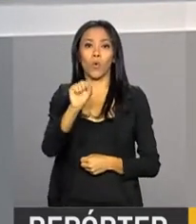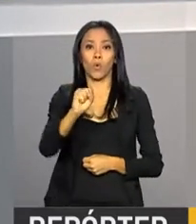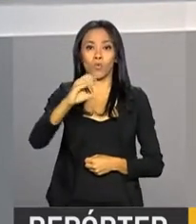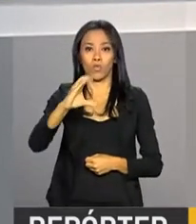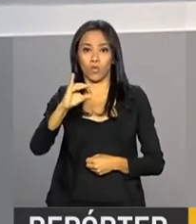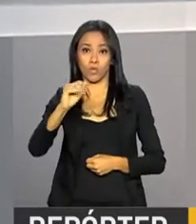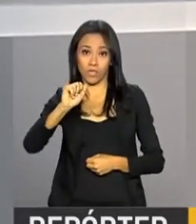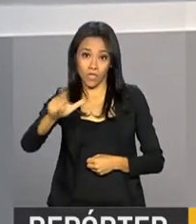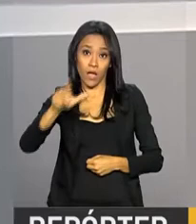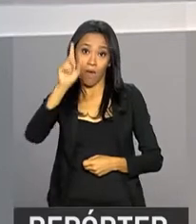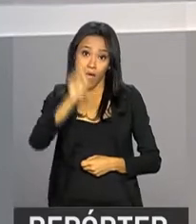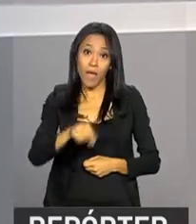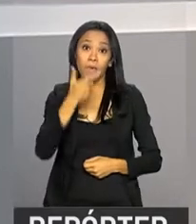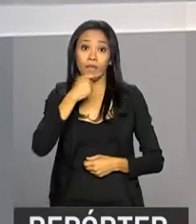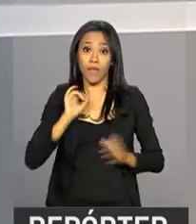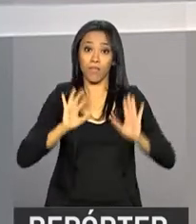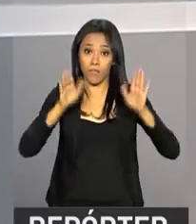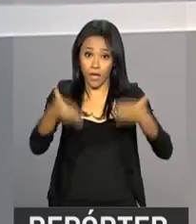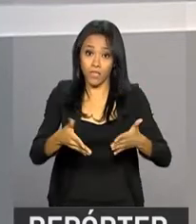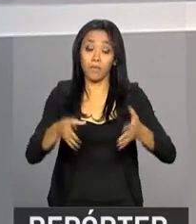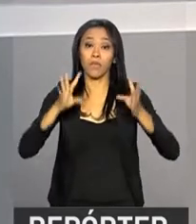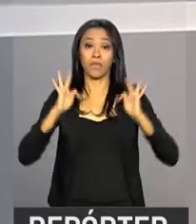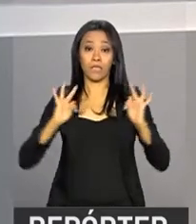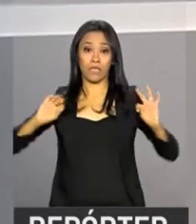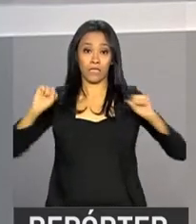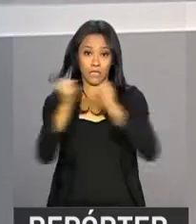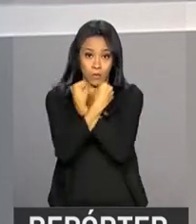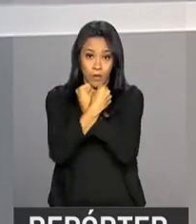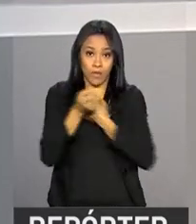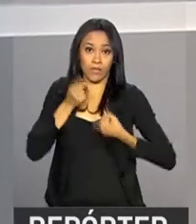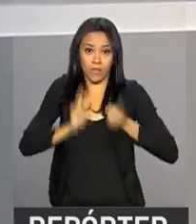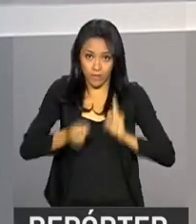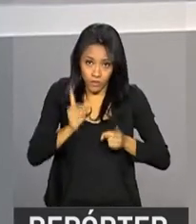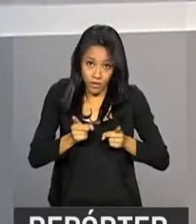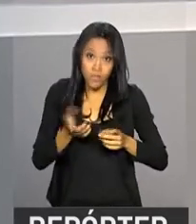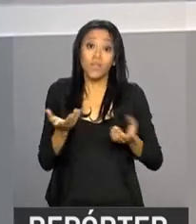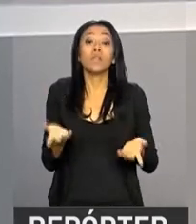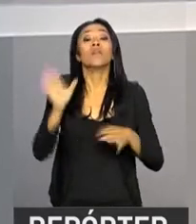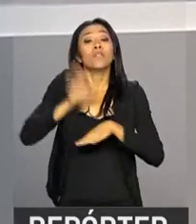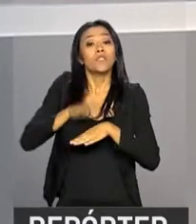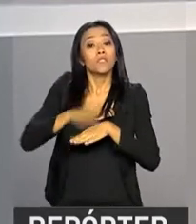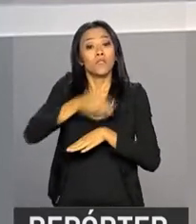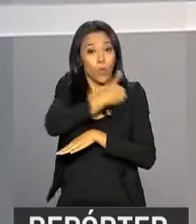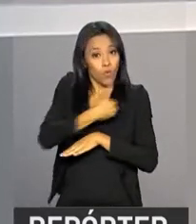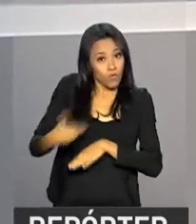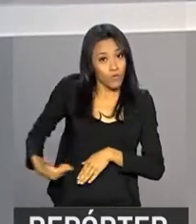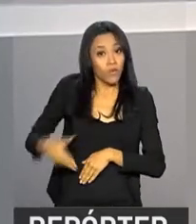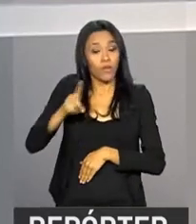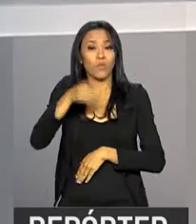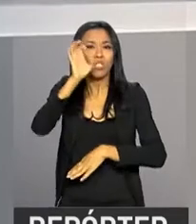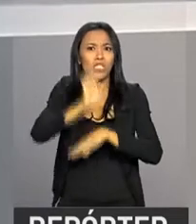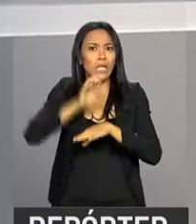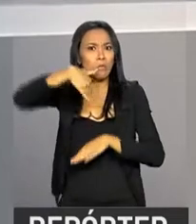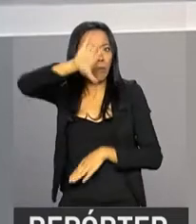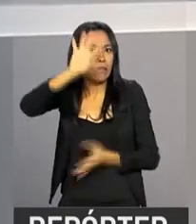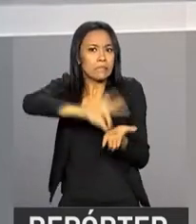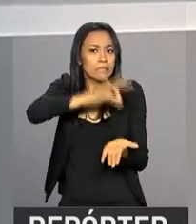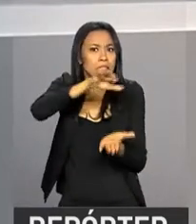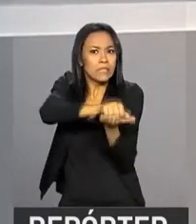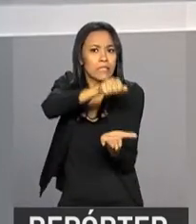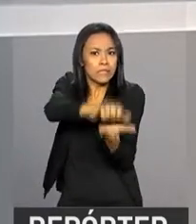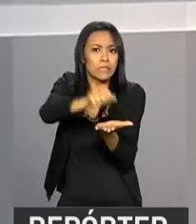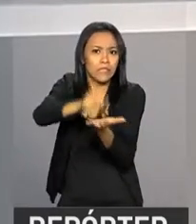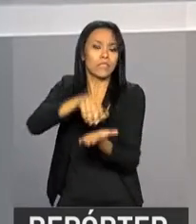medida é voltada para os participantes transexuais e travestis de acordo com o governo o estado com maior número de inscritos que